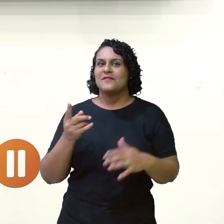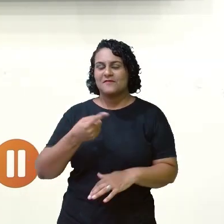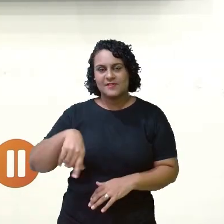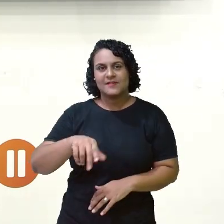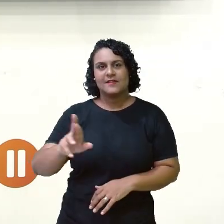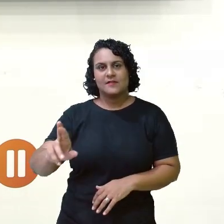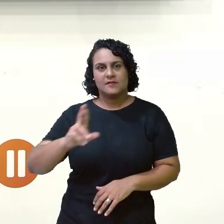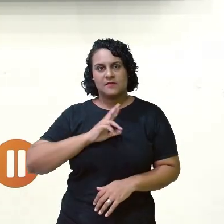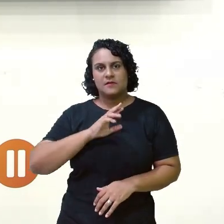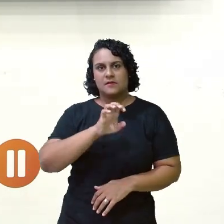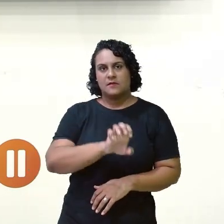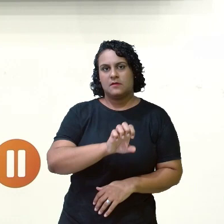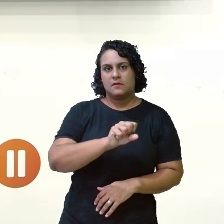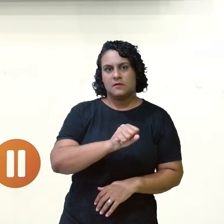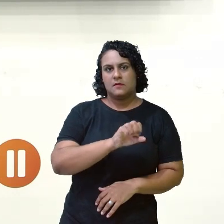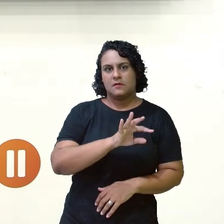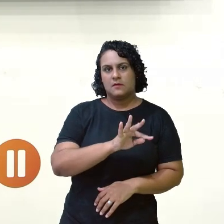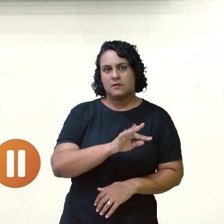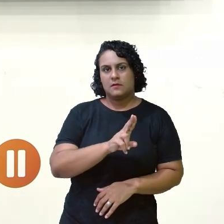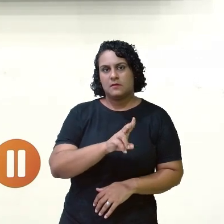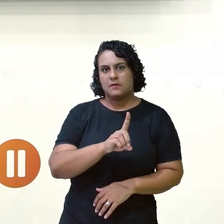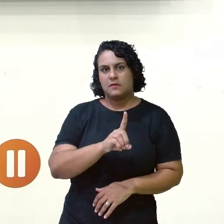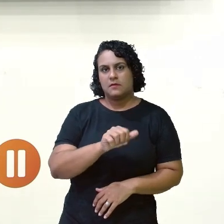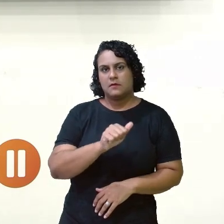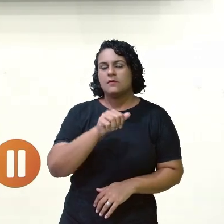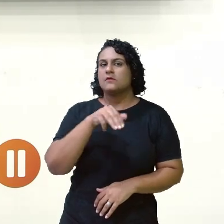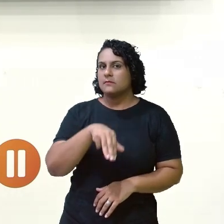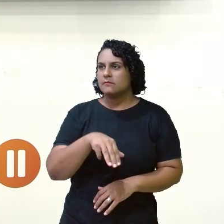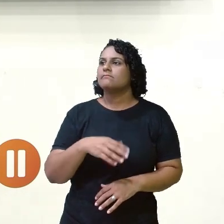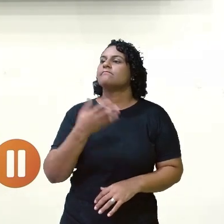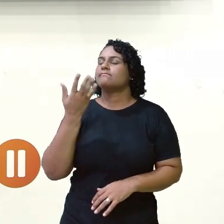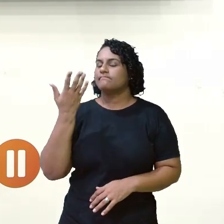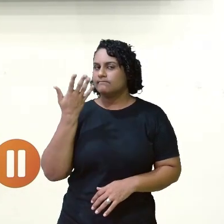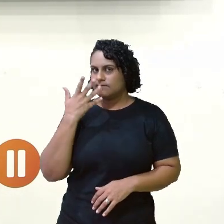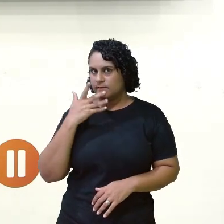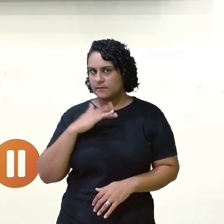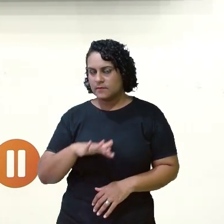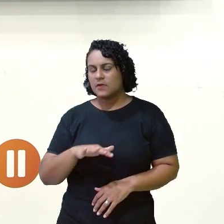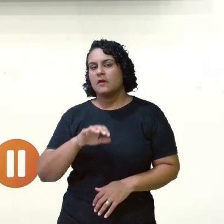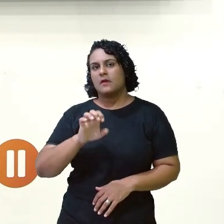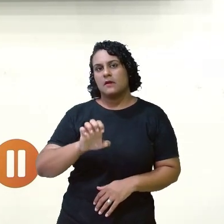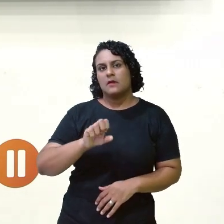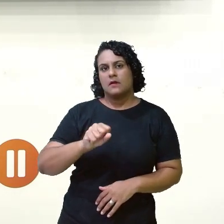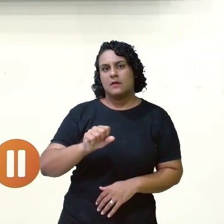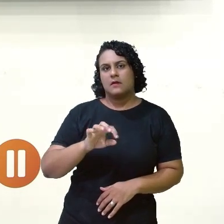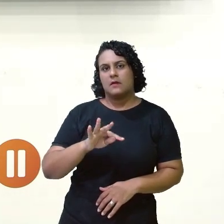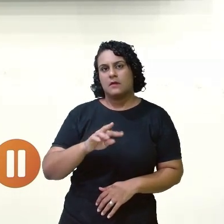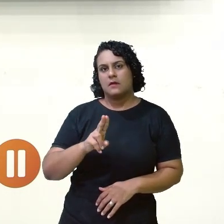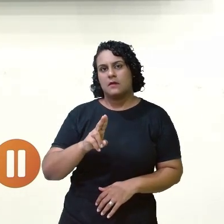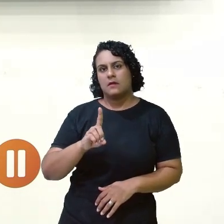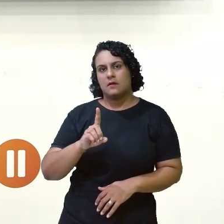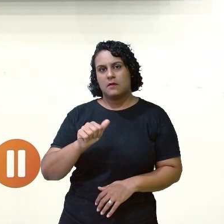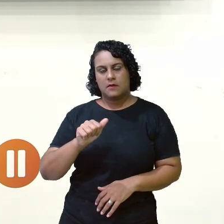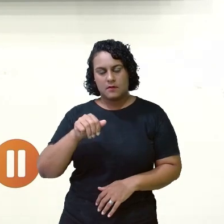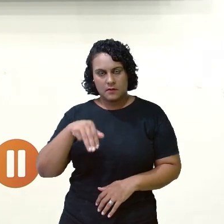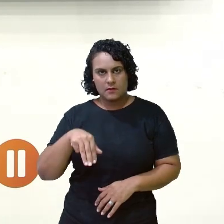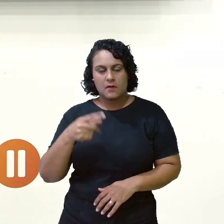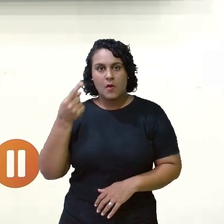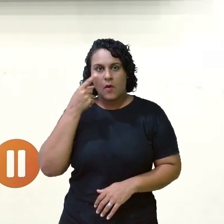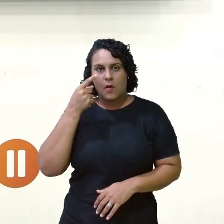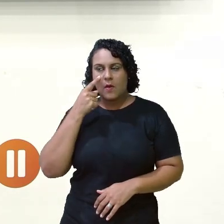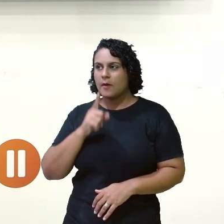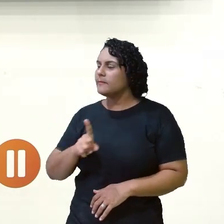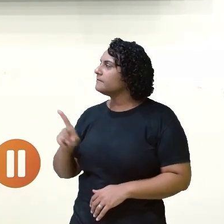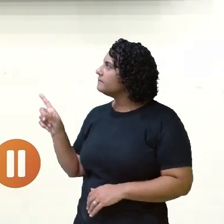casa, estudam. Parabéns. As crianças estudam. Observem agora,